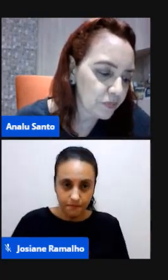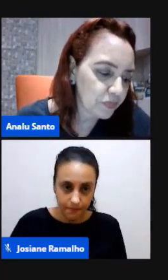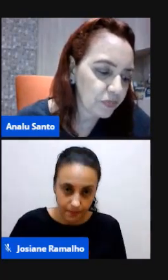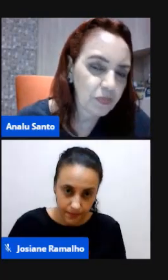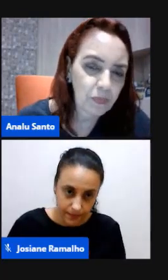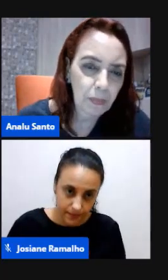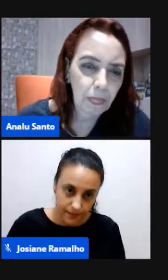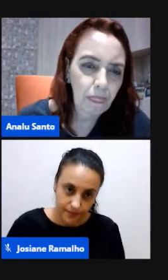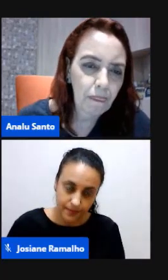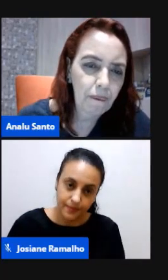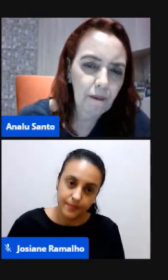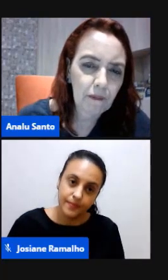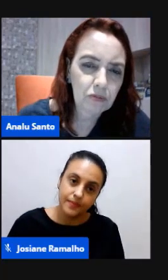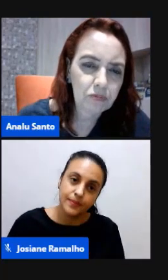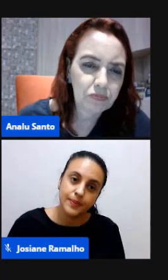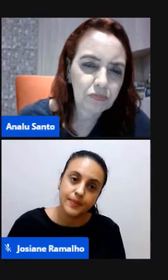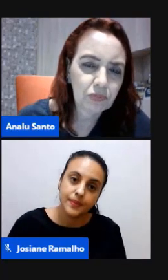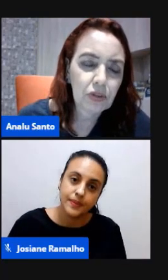favor?